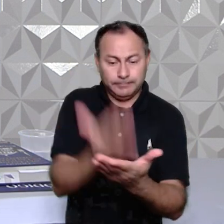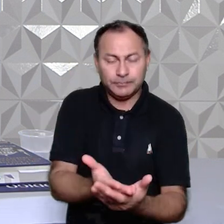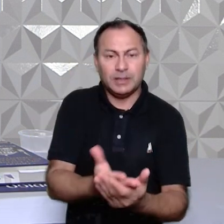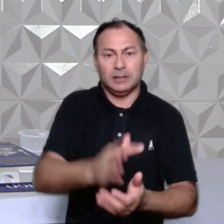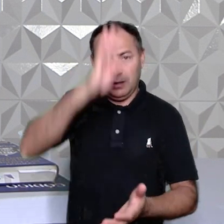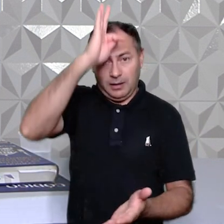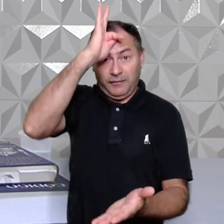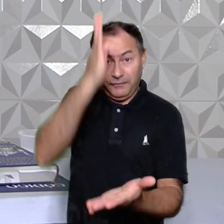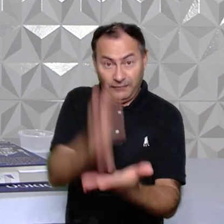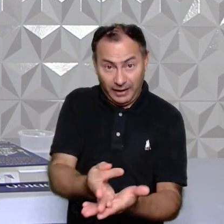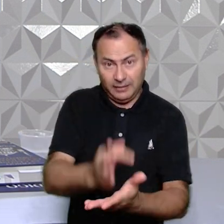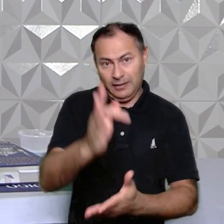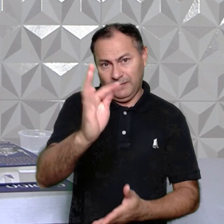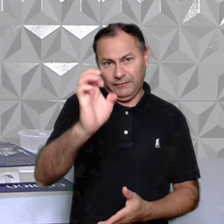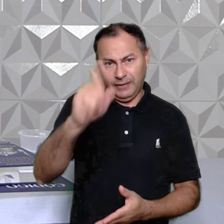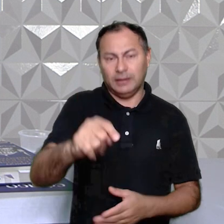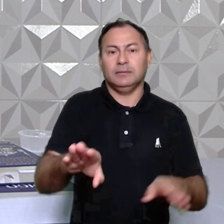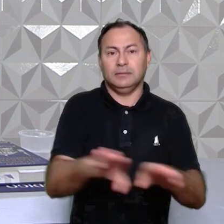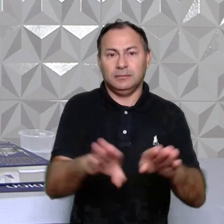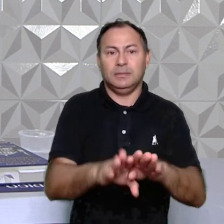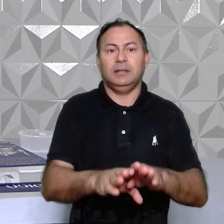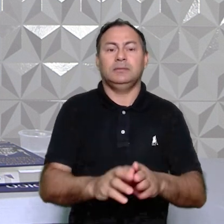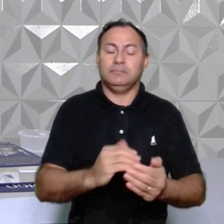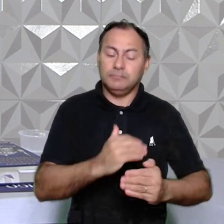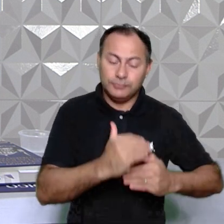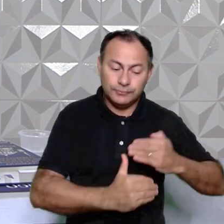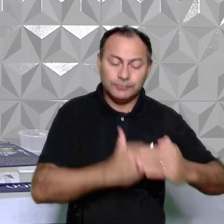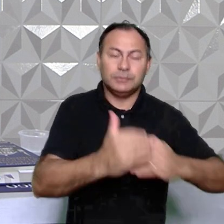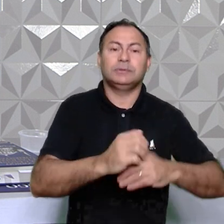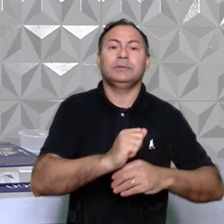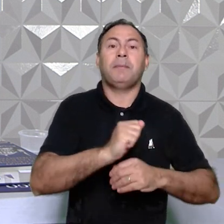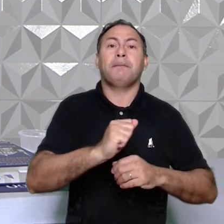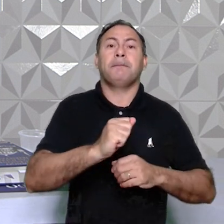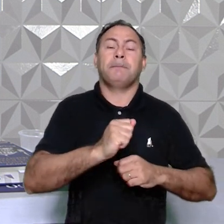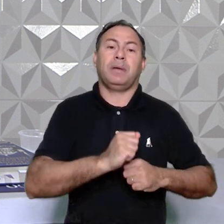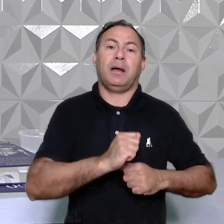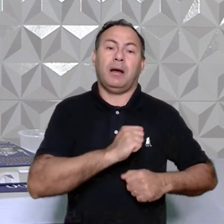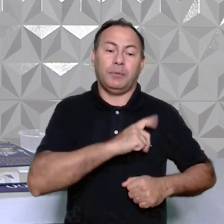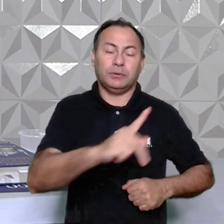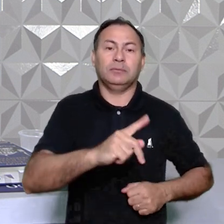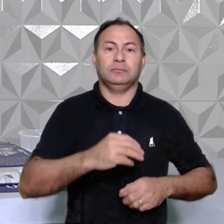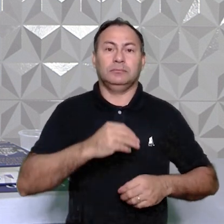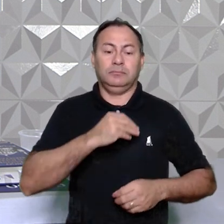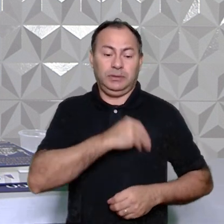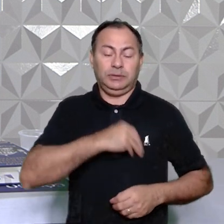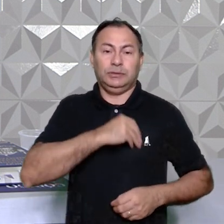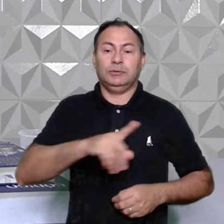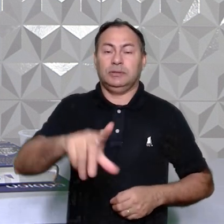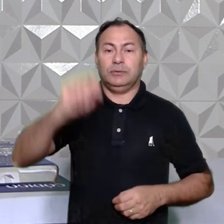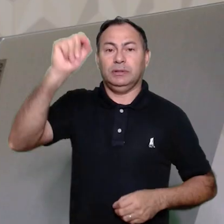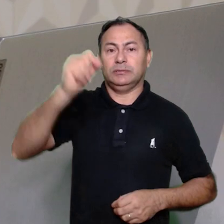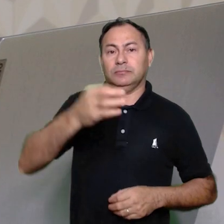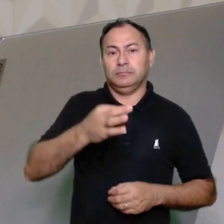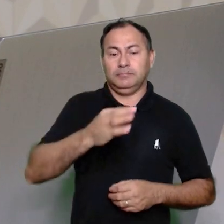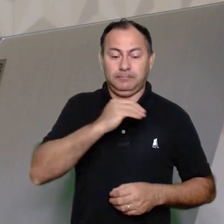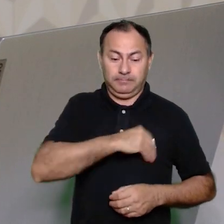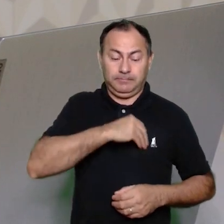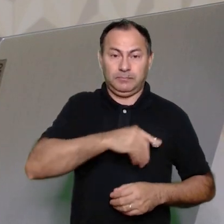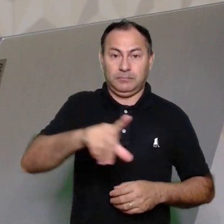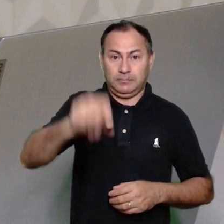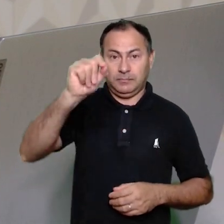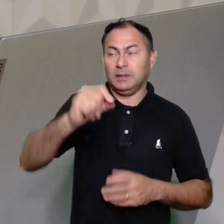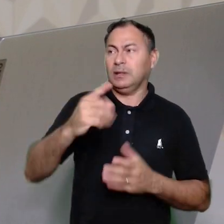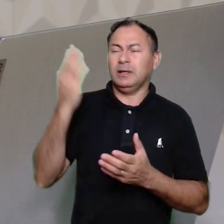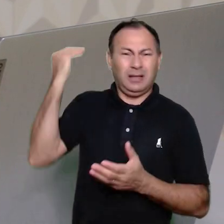professamos essa fé. E também porque há essa sucessão apostólica nos ministros ordenados.